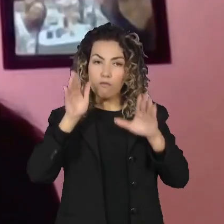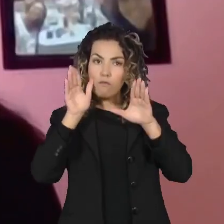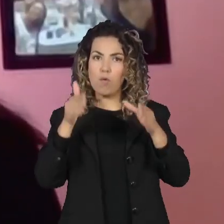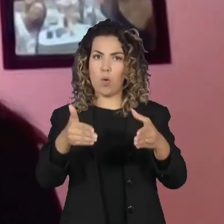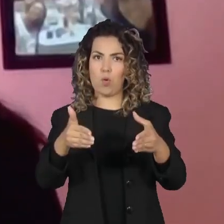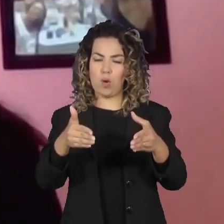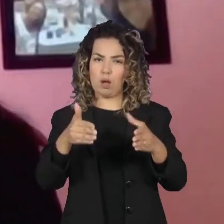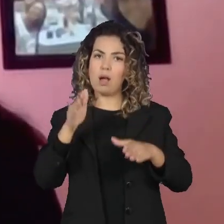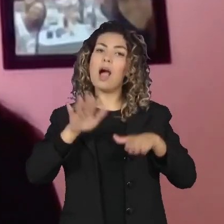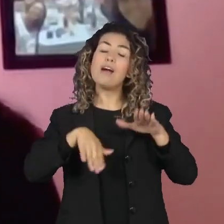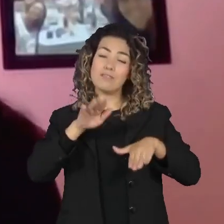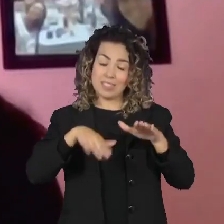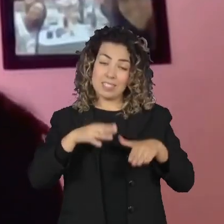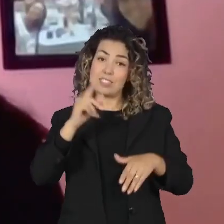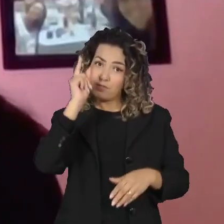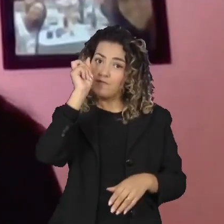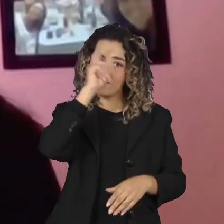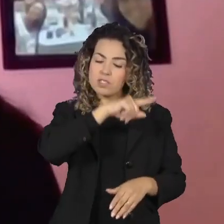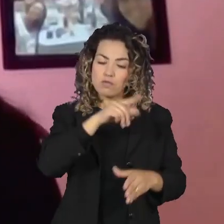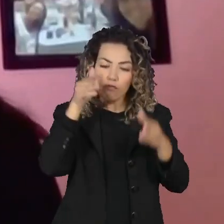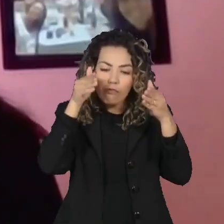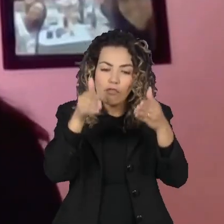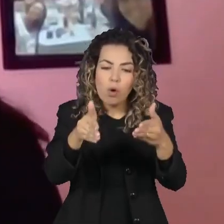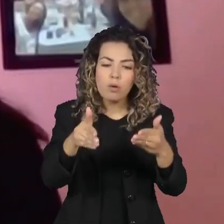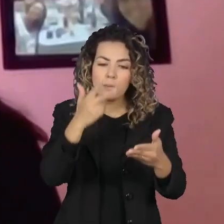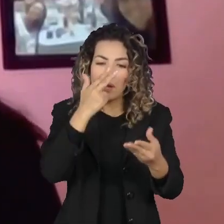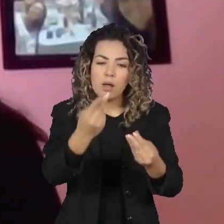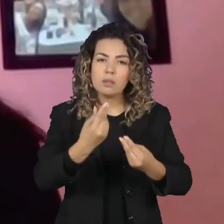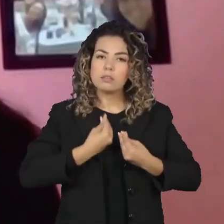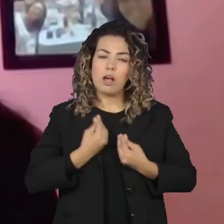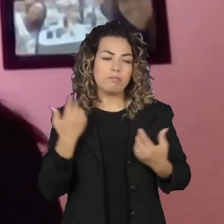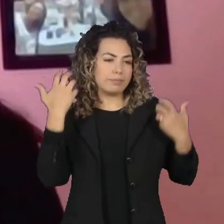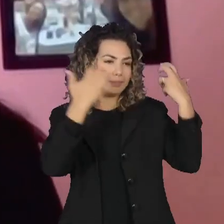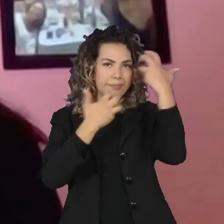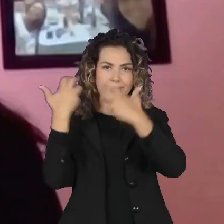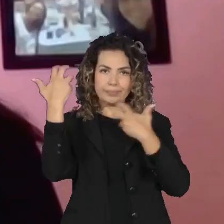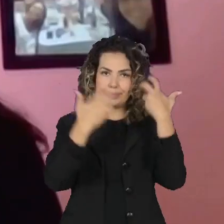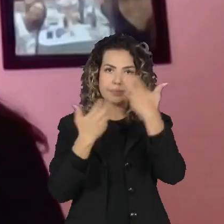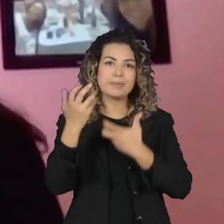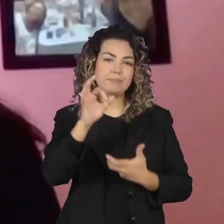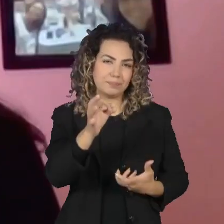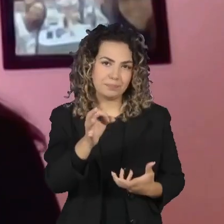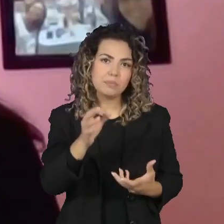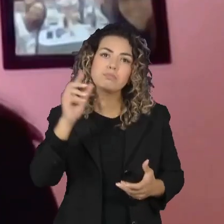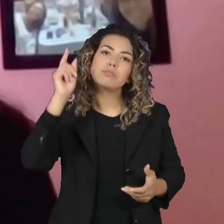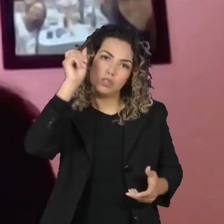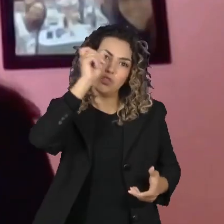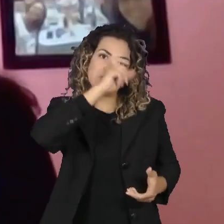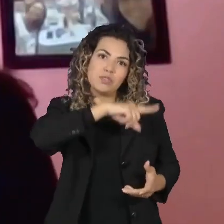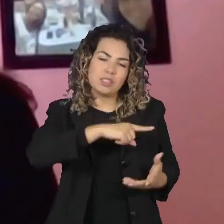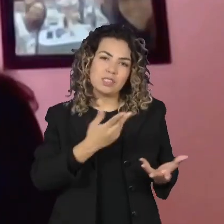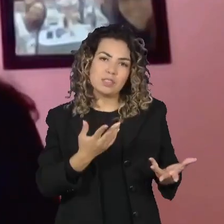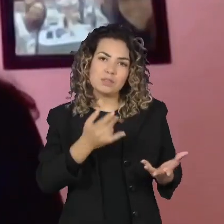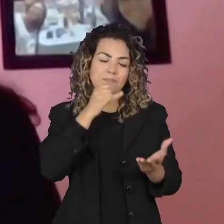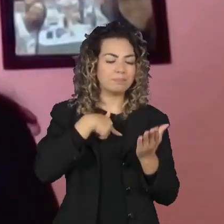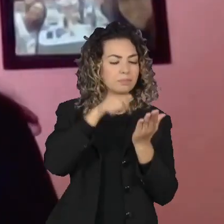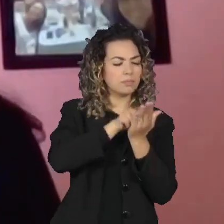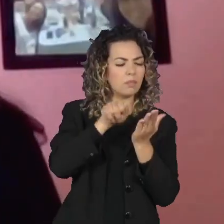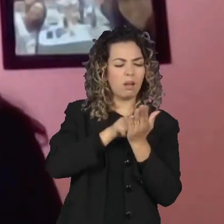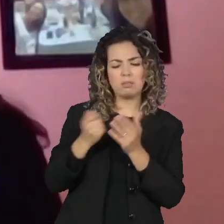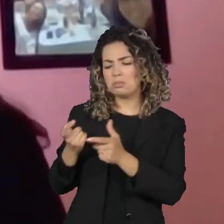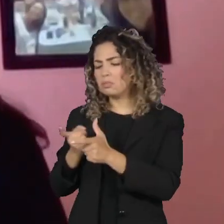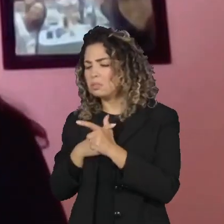vezes difícil, angustiante. Então, a gente sabe que não é fácil entrar em contato com um lugar que te traz angústia,